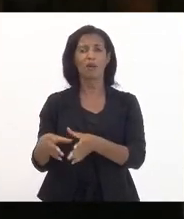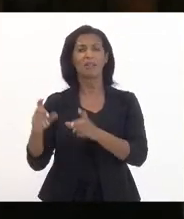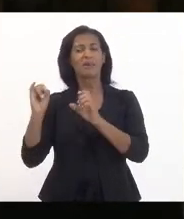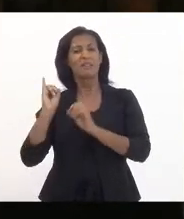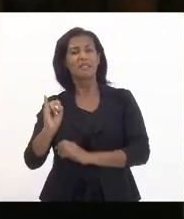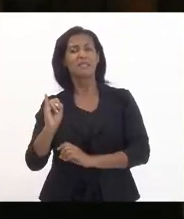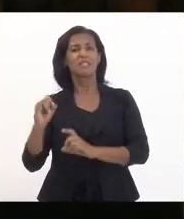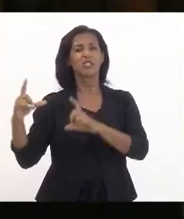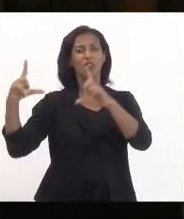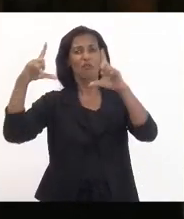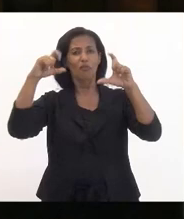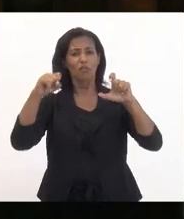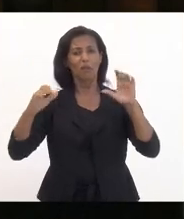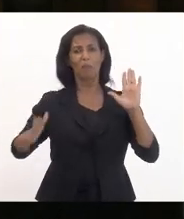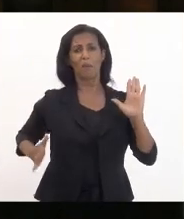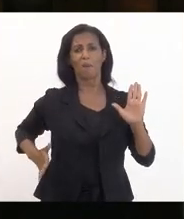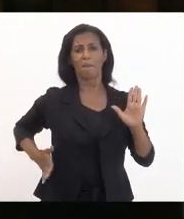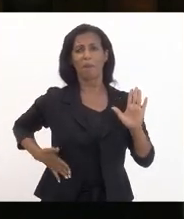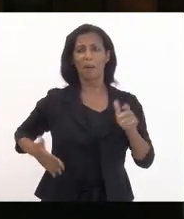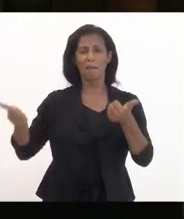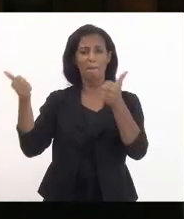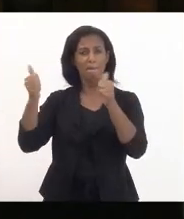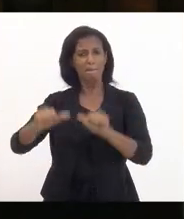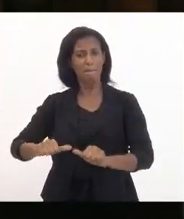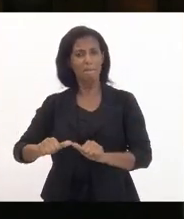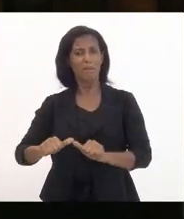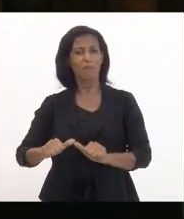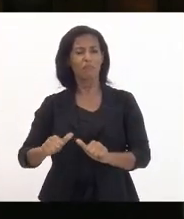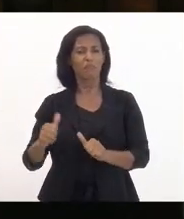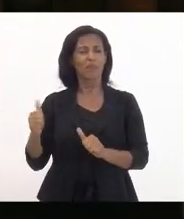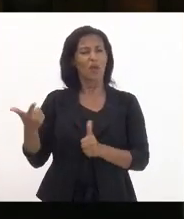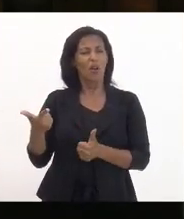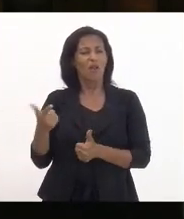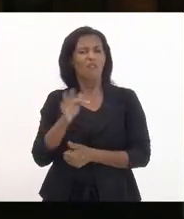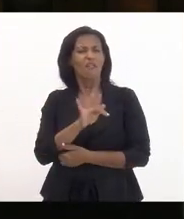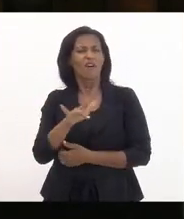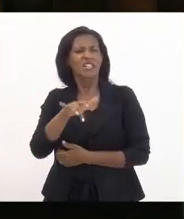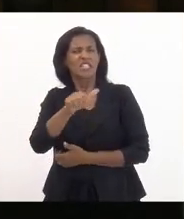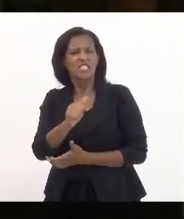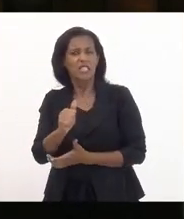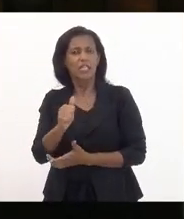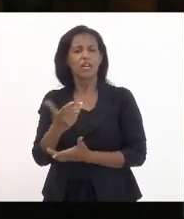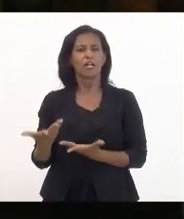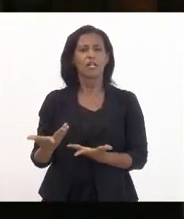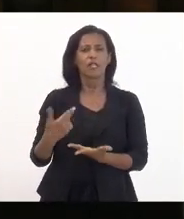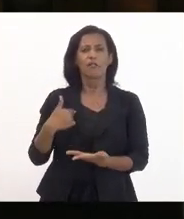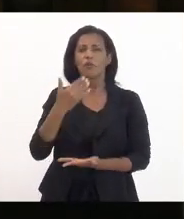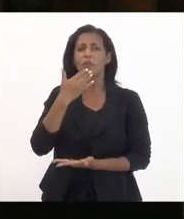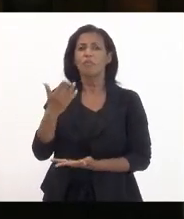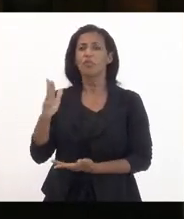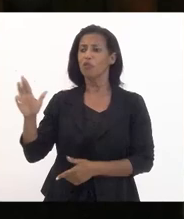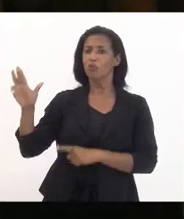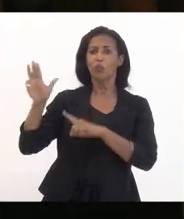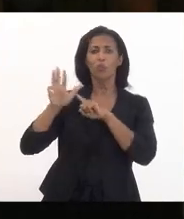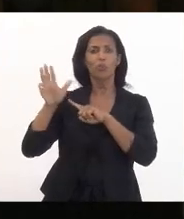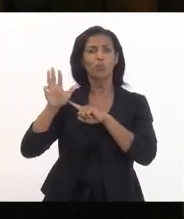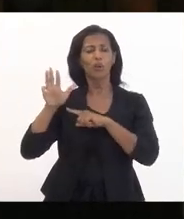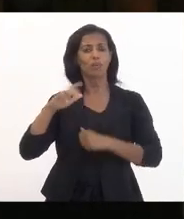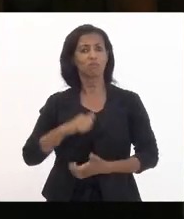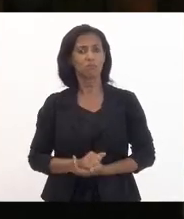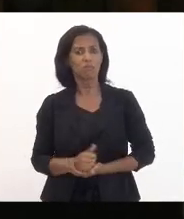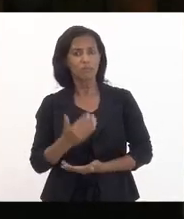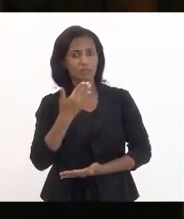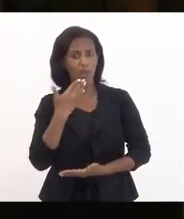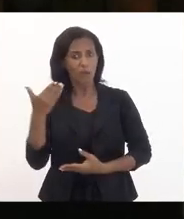fotografar ao lado dos piores bandidos, aos piores fascínoras desse estado, estarão pedindo voto para Luiz Inácio Lula da Silva.